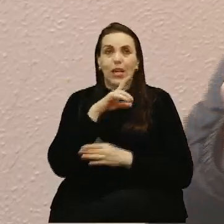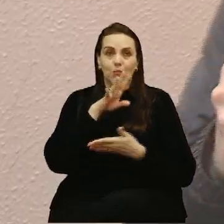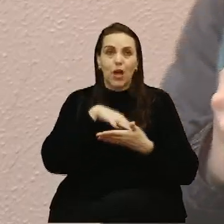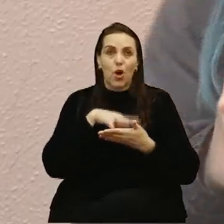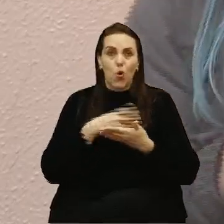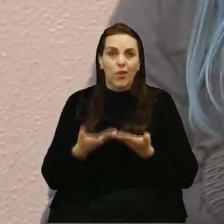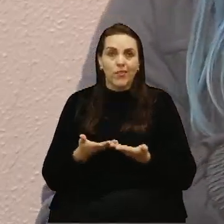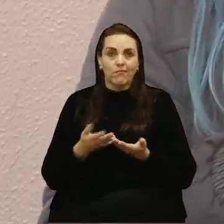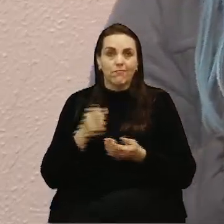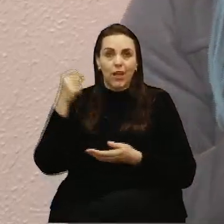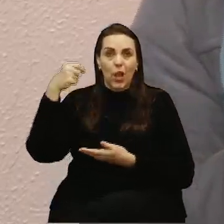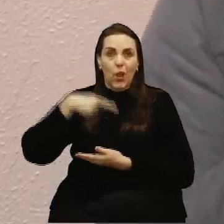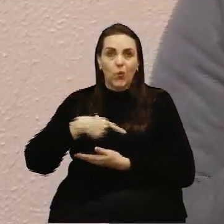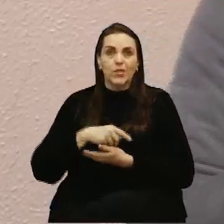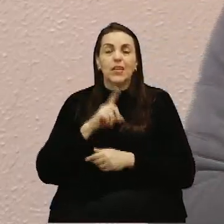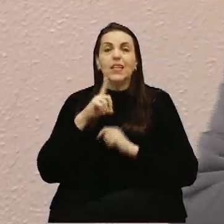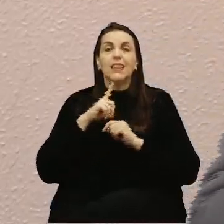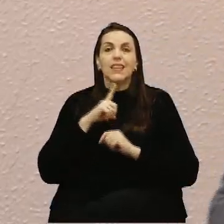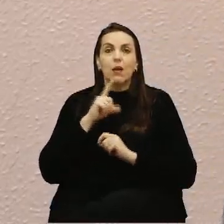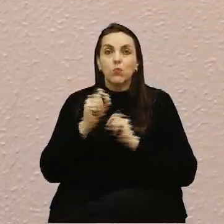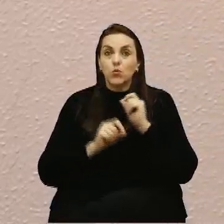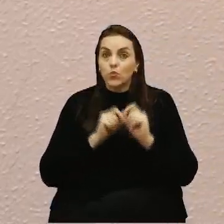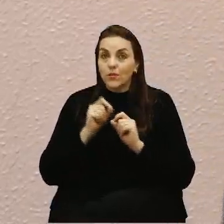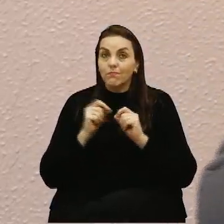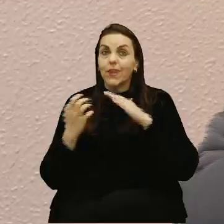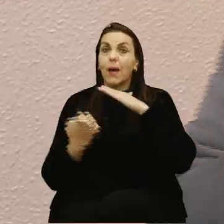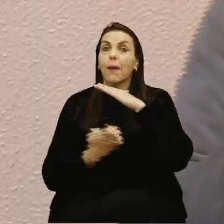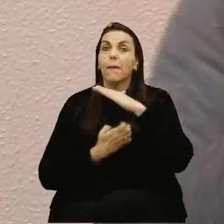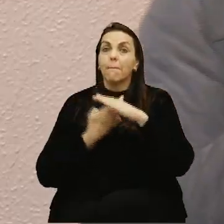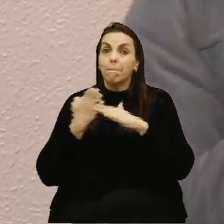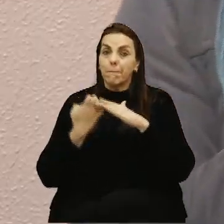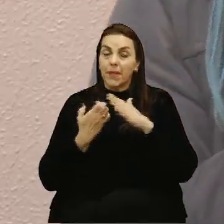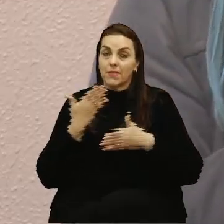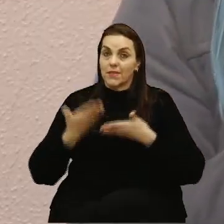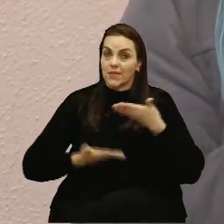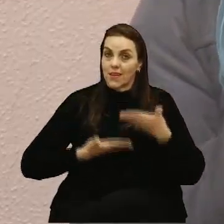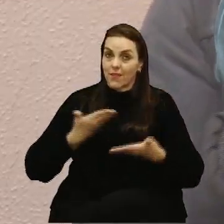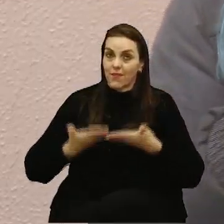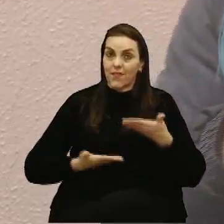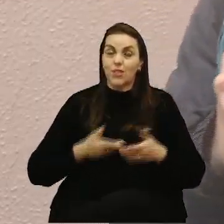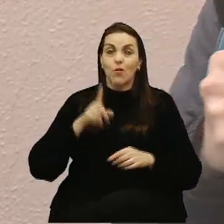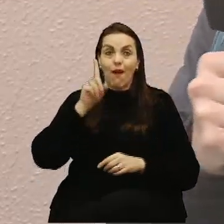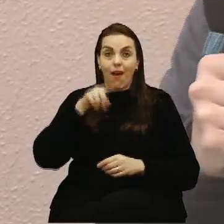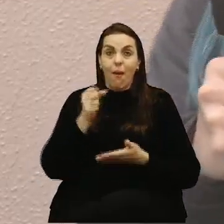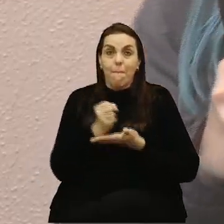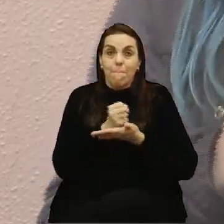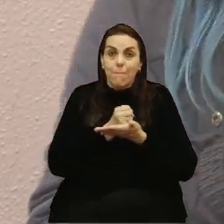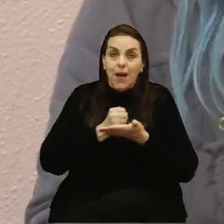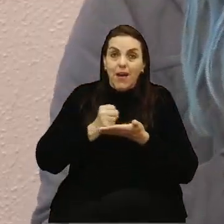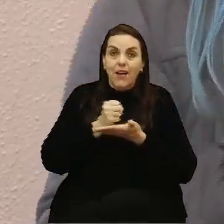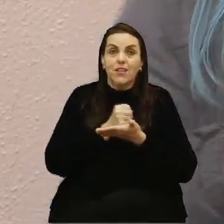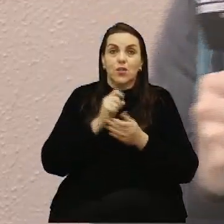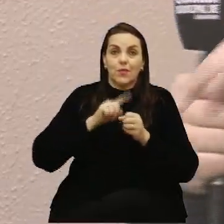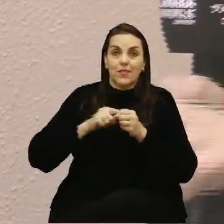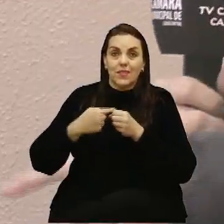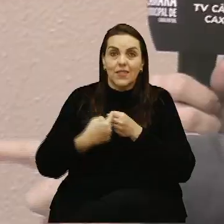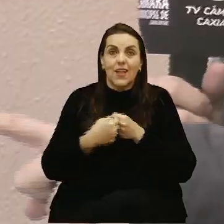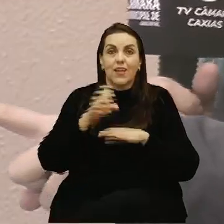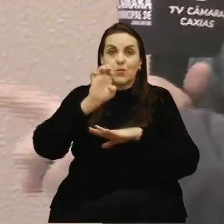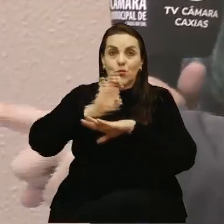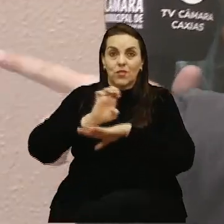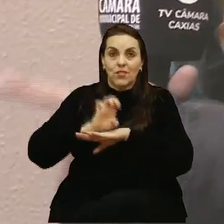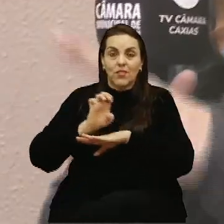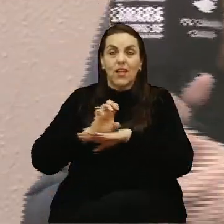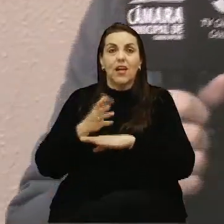nós temos aqui é uma empresa que presta serviço de algo que é básico para a nossa cidade, para o nosso estado, e aí lembra